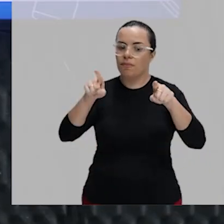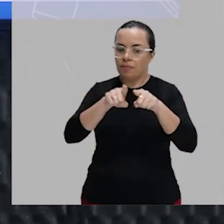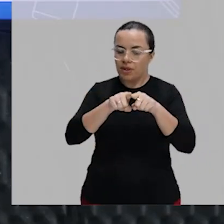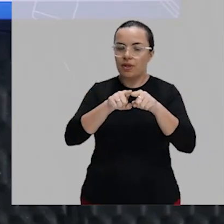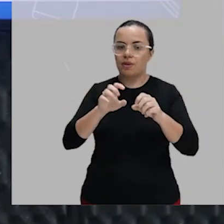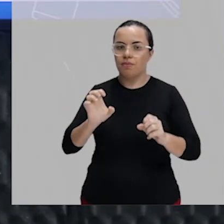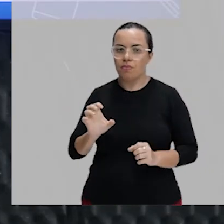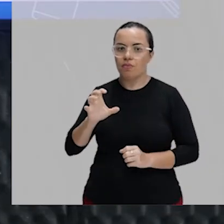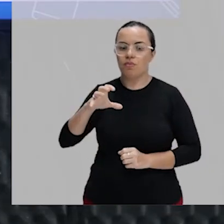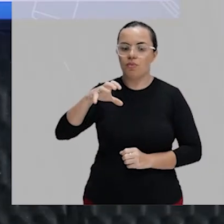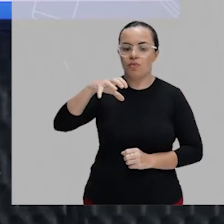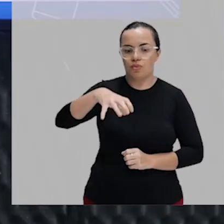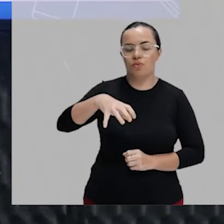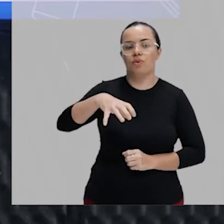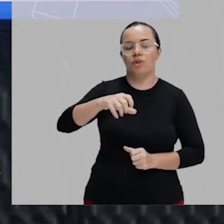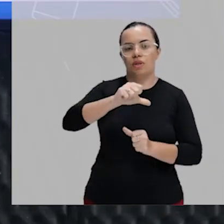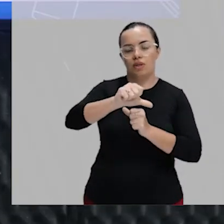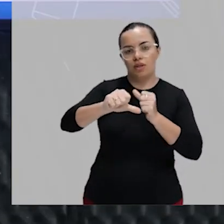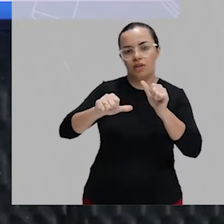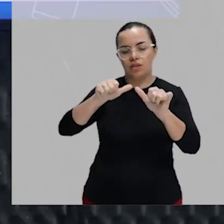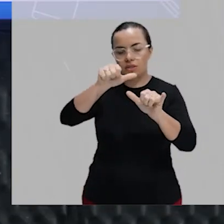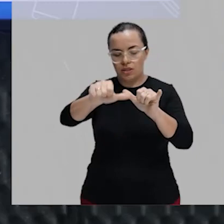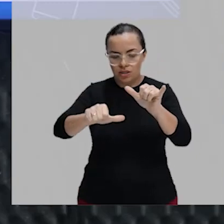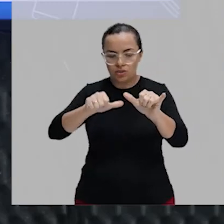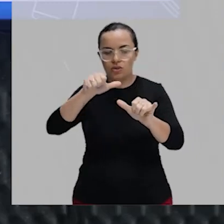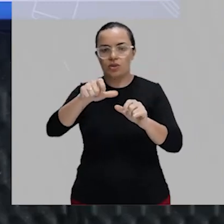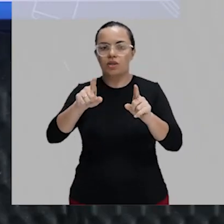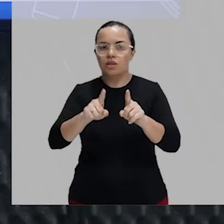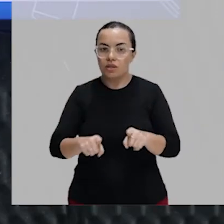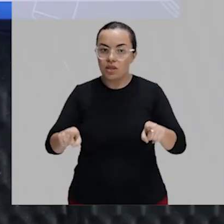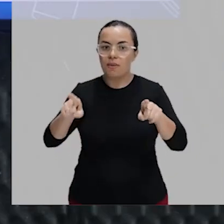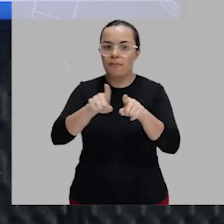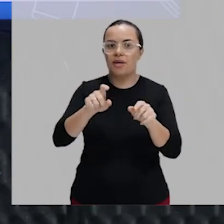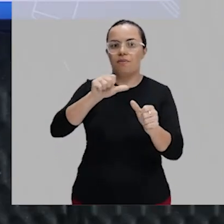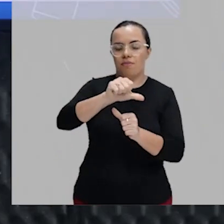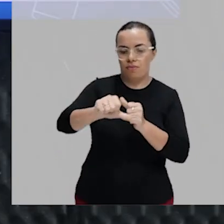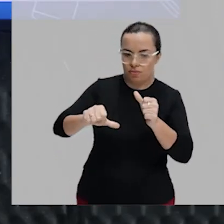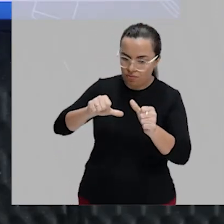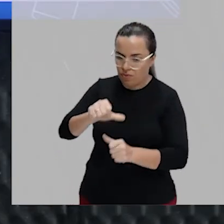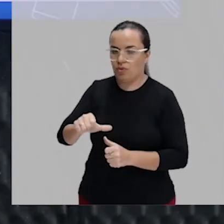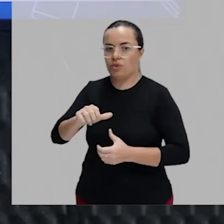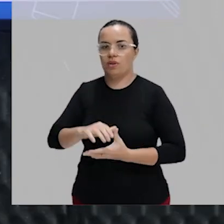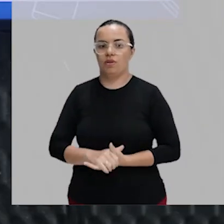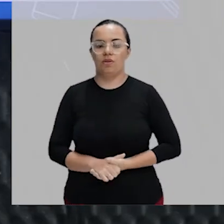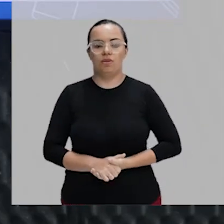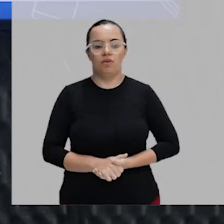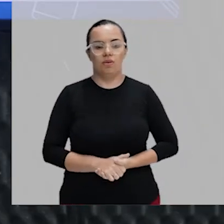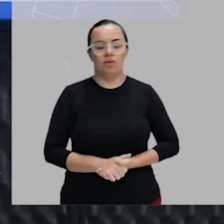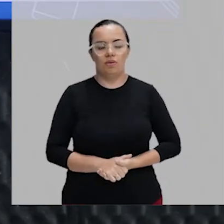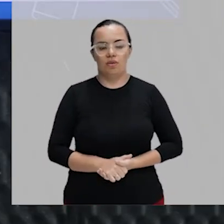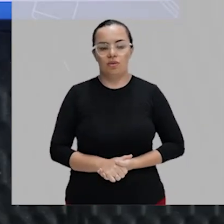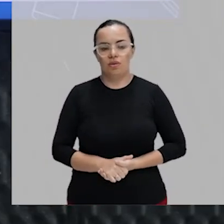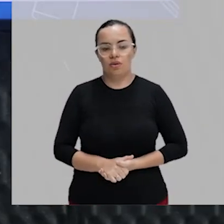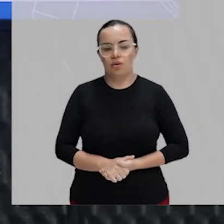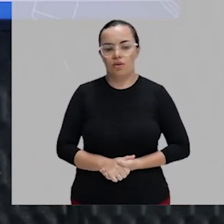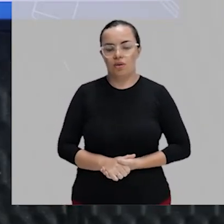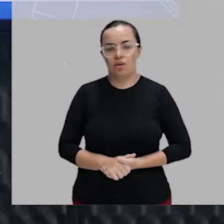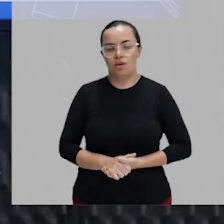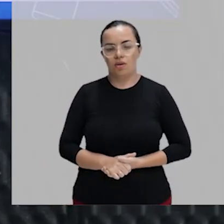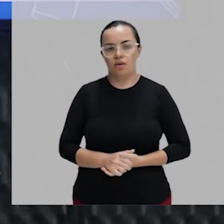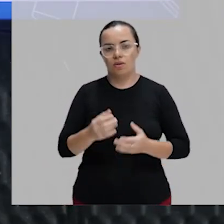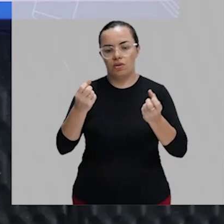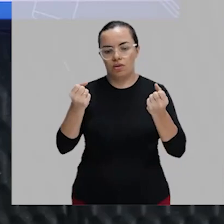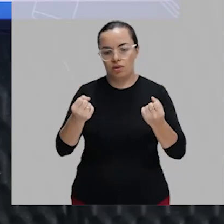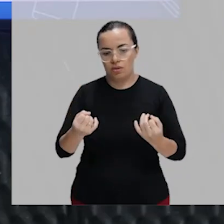estão envolvidas, tá certo? Então, dito isto, vamos aqui para a nossa questão, né? Eu acabei de explicar